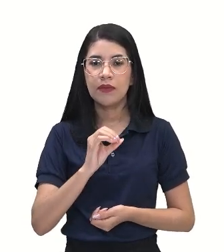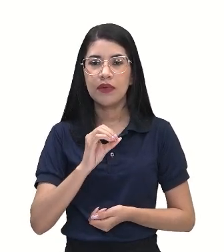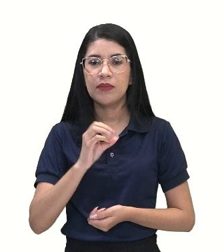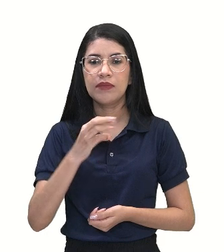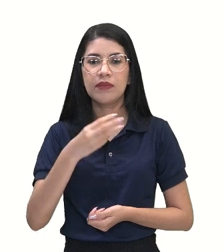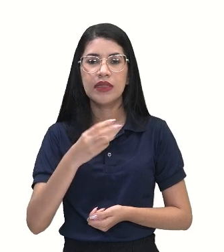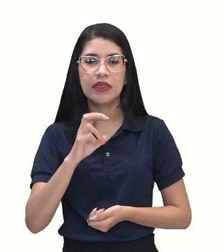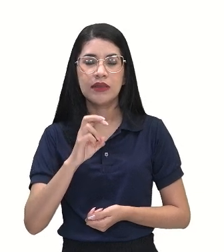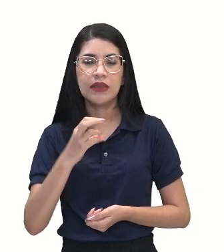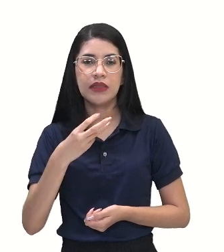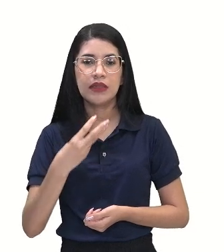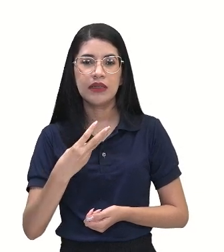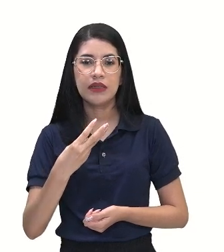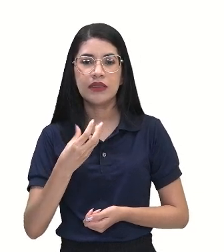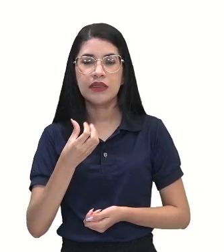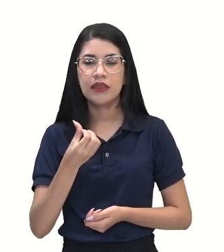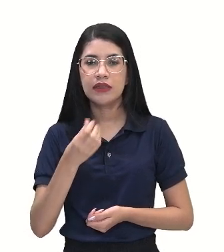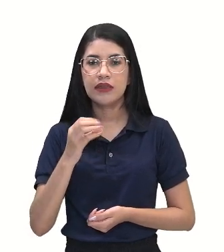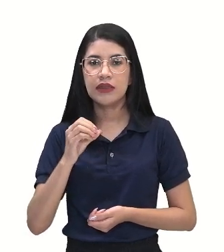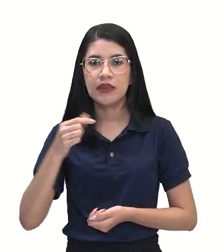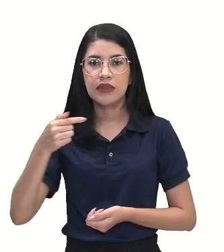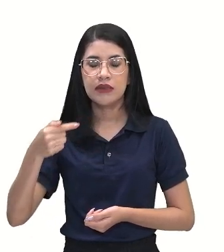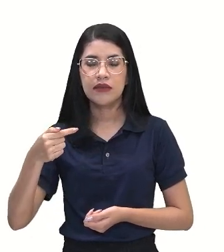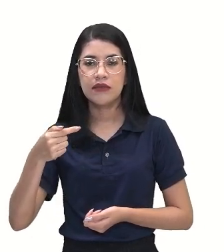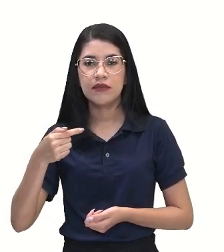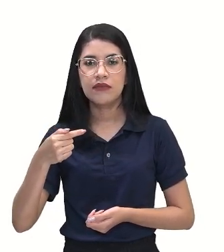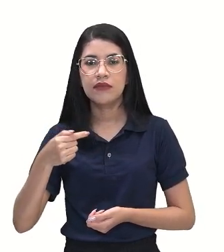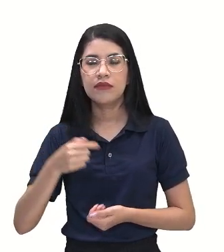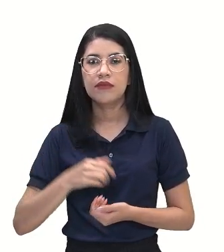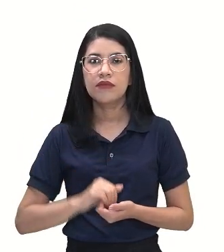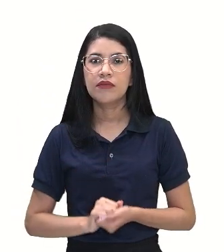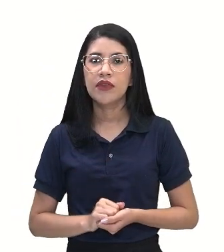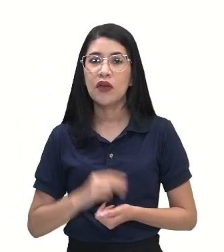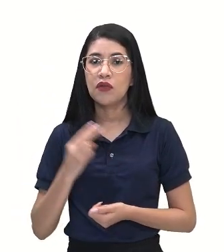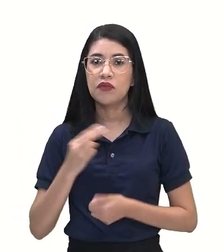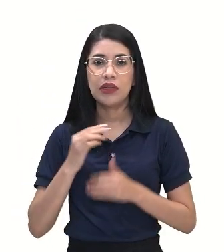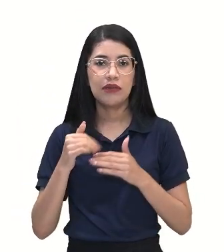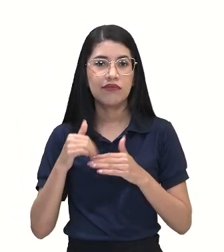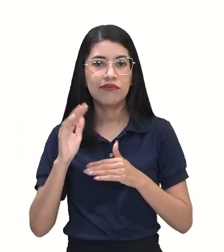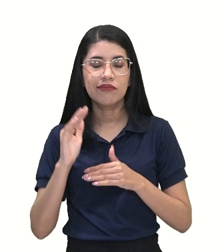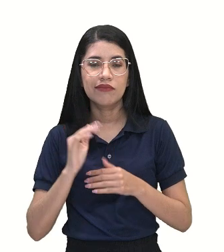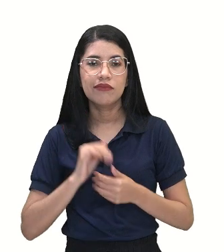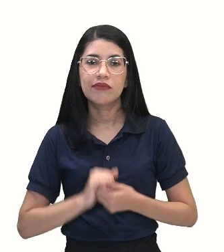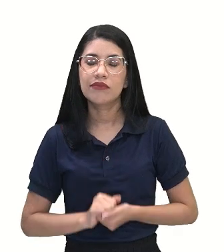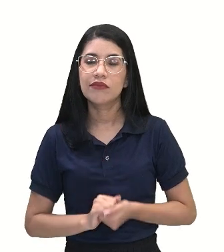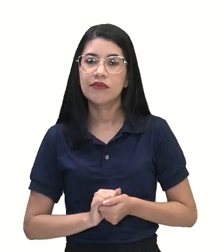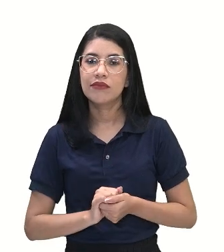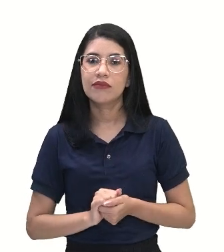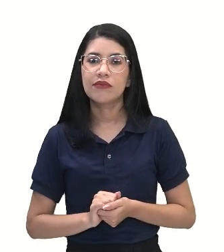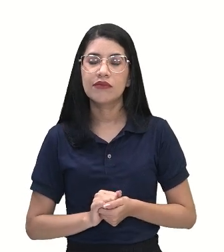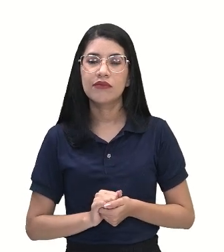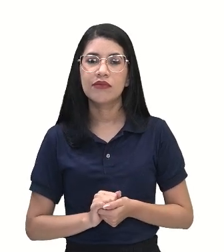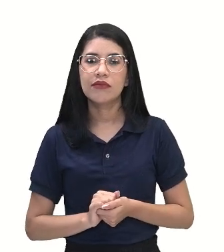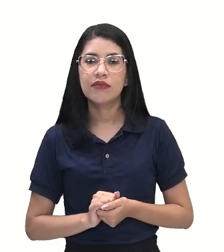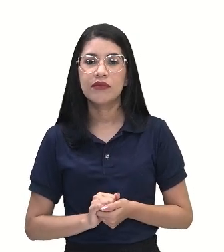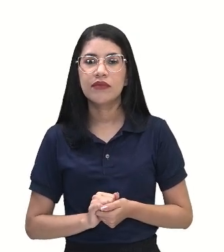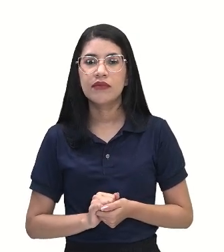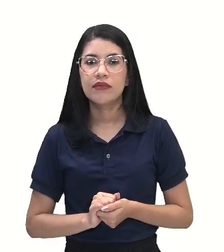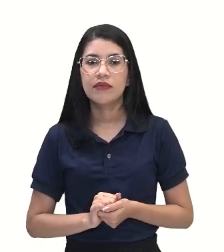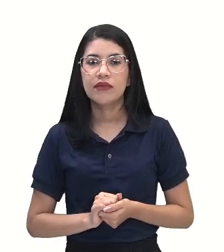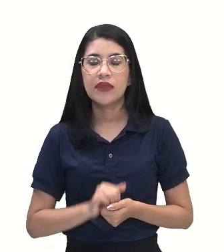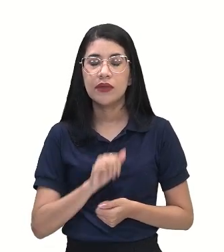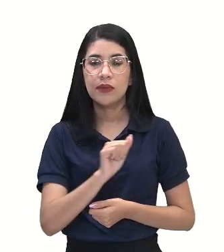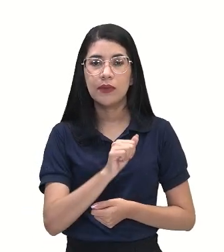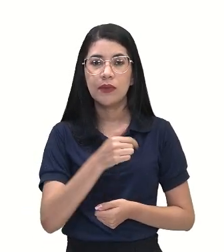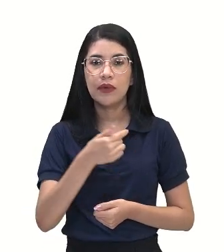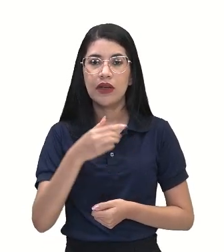607, tá? Número gigante, né, gente? Então, nesse caso aqui, ó, o